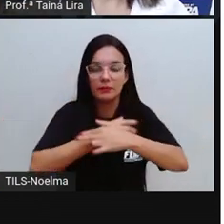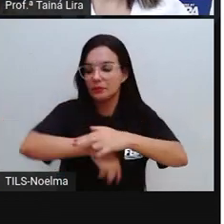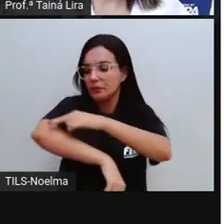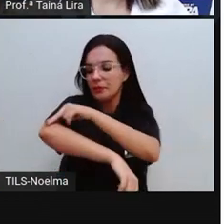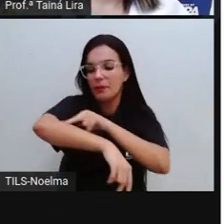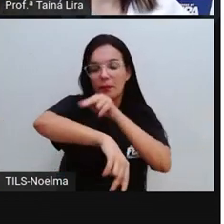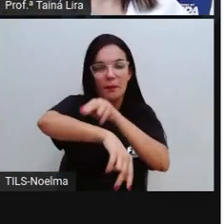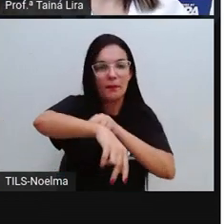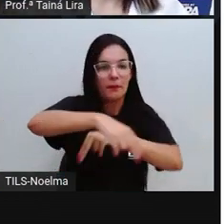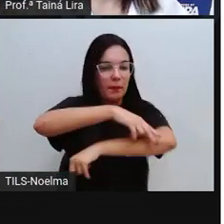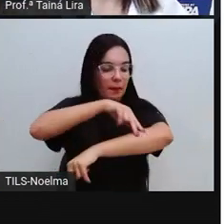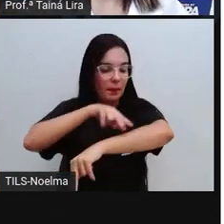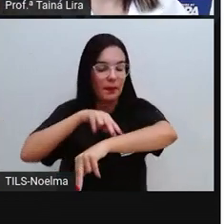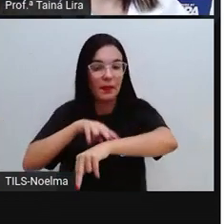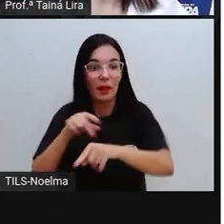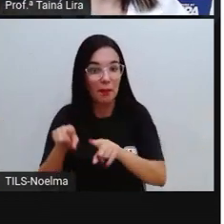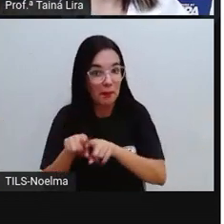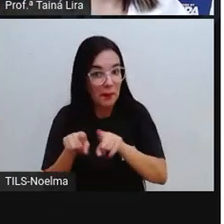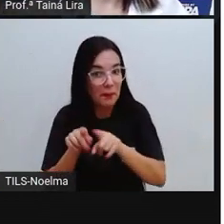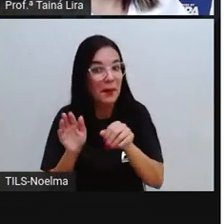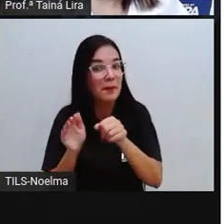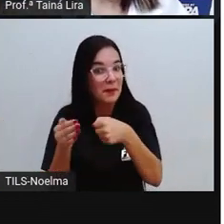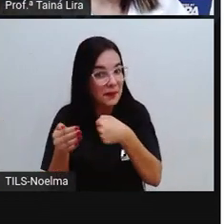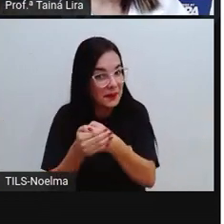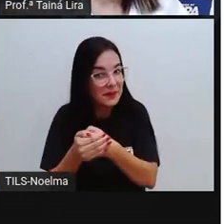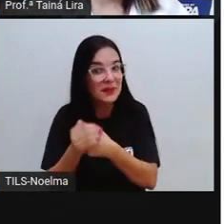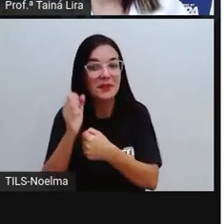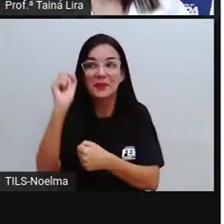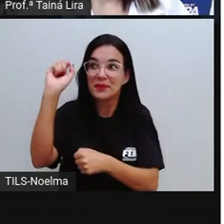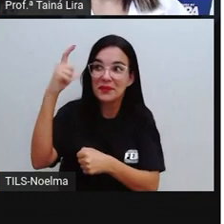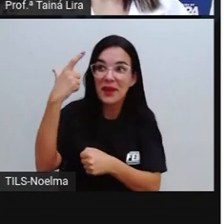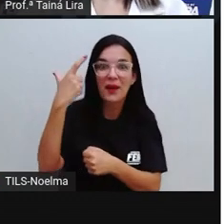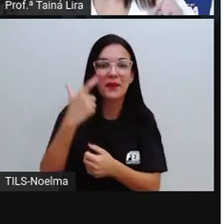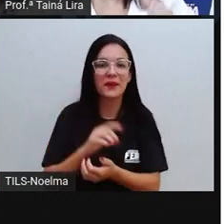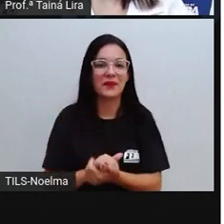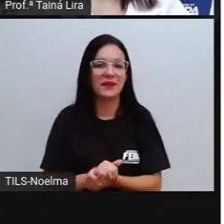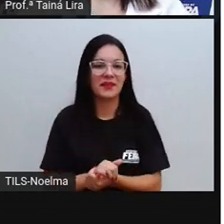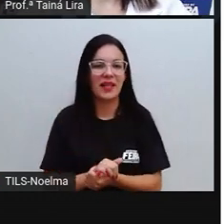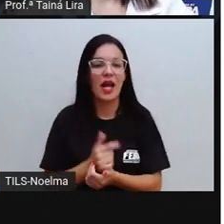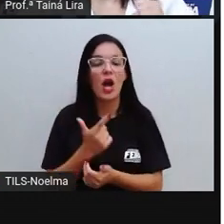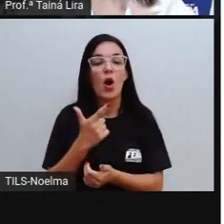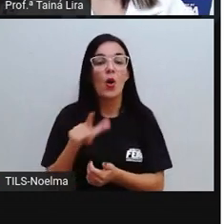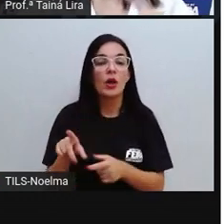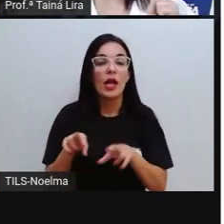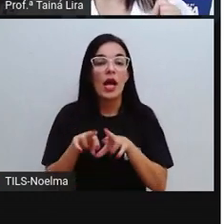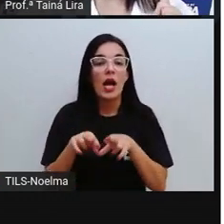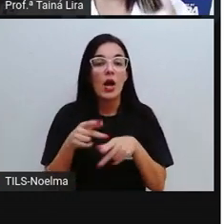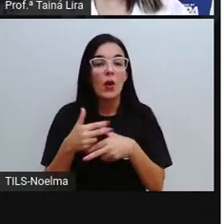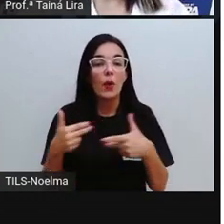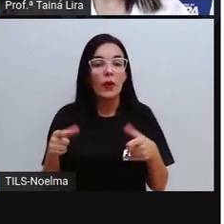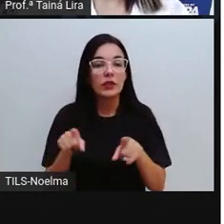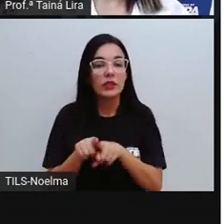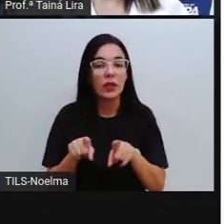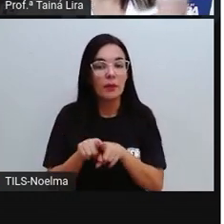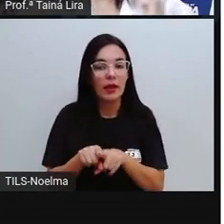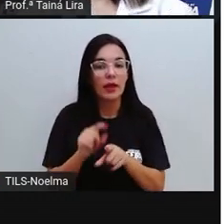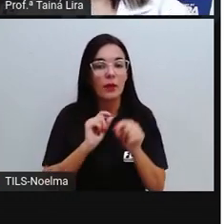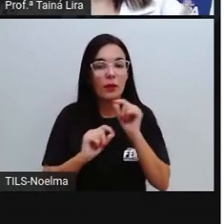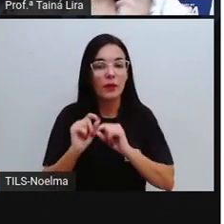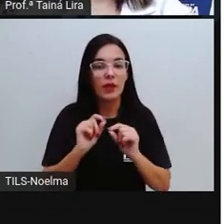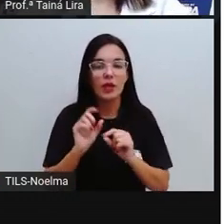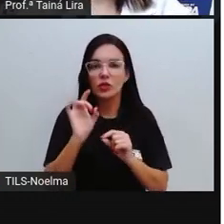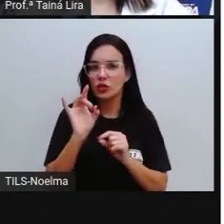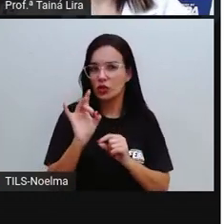se protegendo, protegendo a pele do sol, tá? E outra coisa que a Pro vai chamar atenção, não